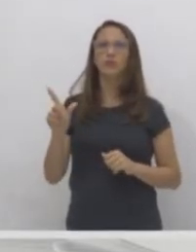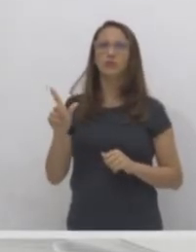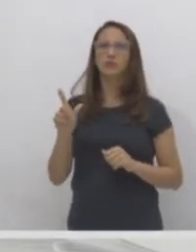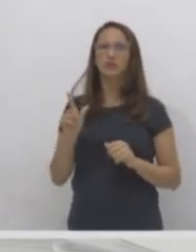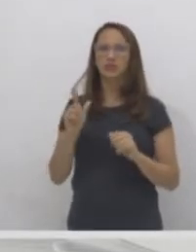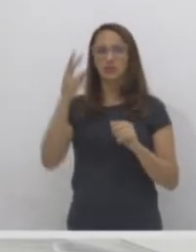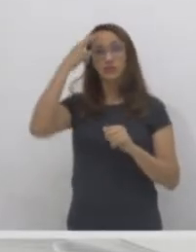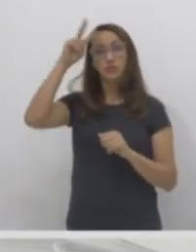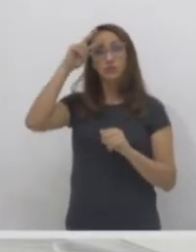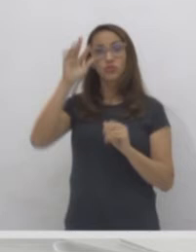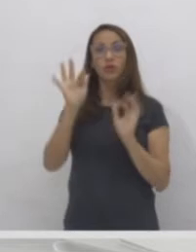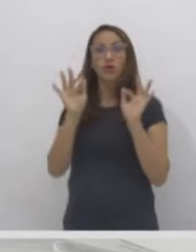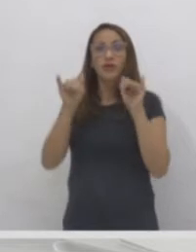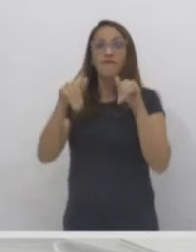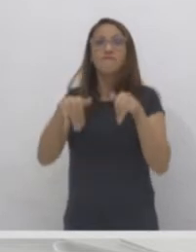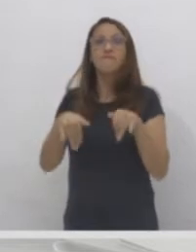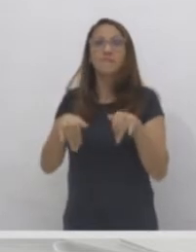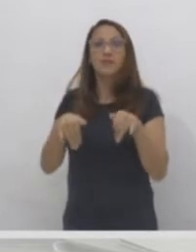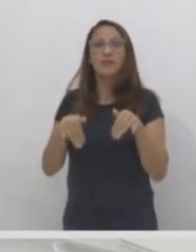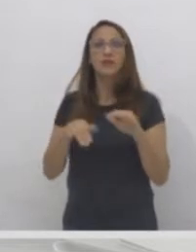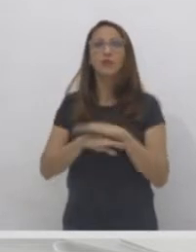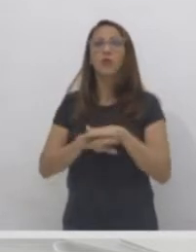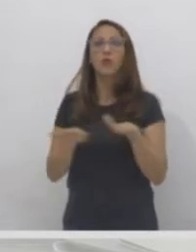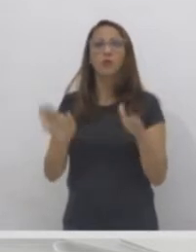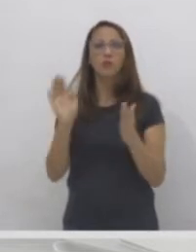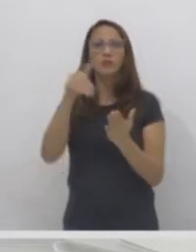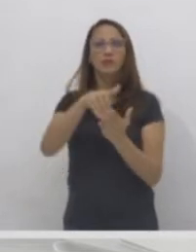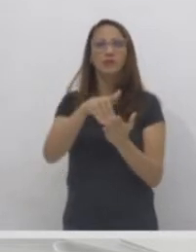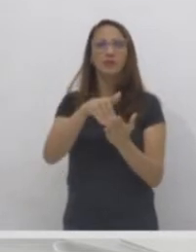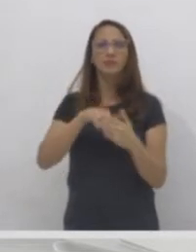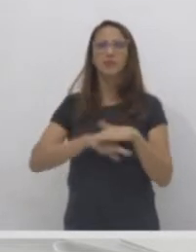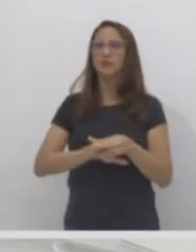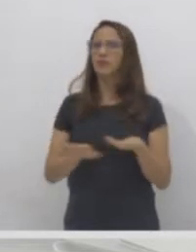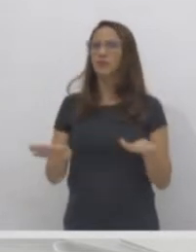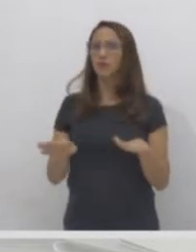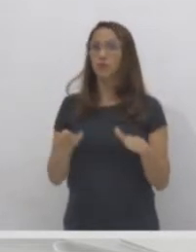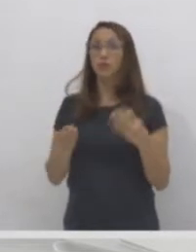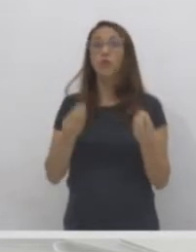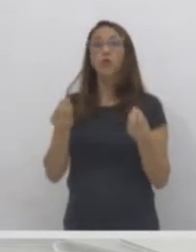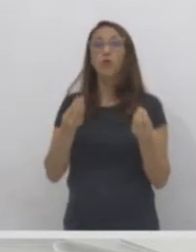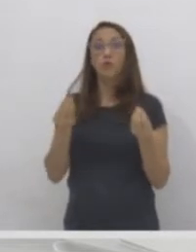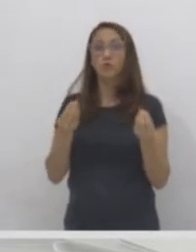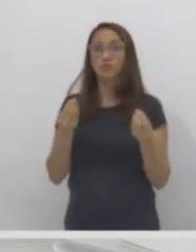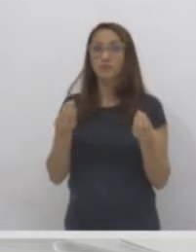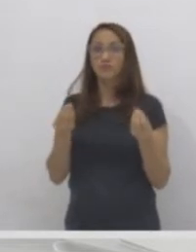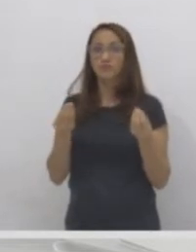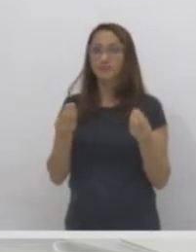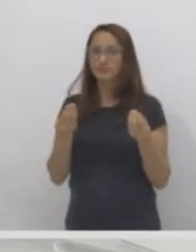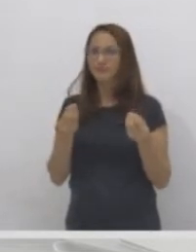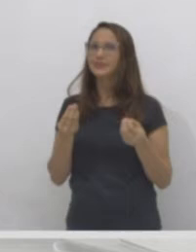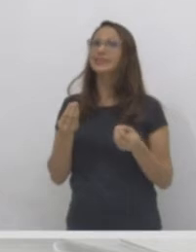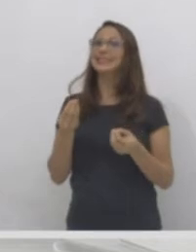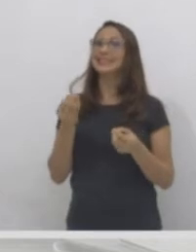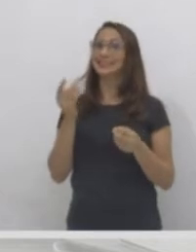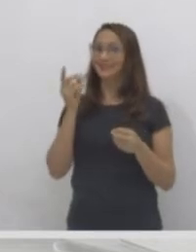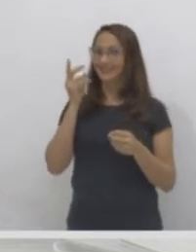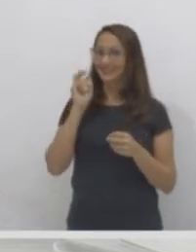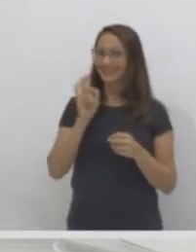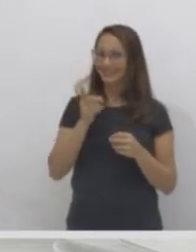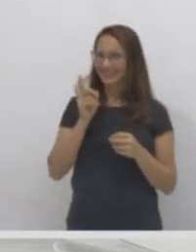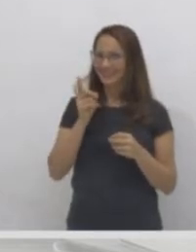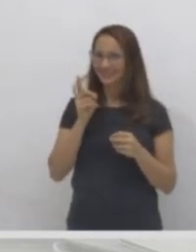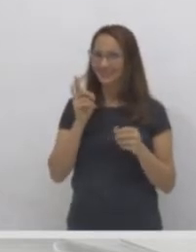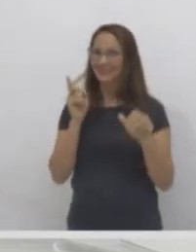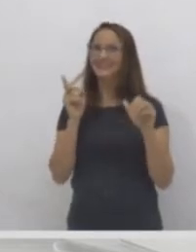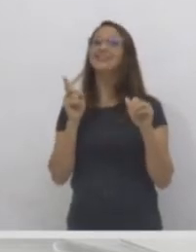Como termina essa história? Você vai ter que criar um desfecho bem legal, né? E como nós falamos de uma fábula,